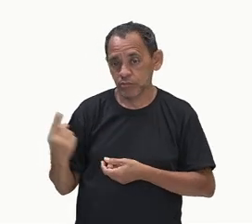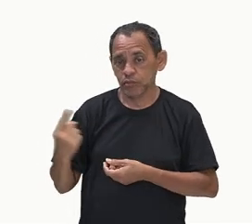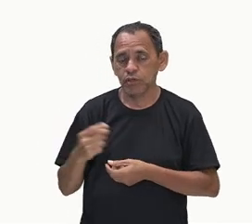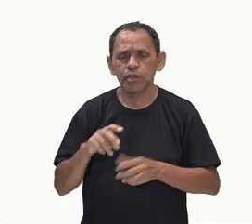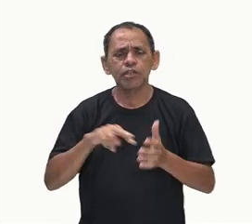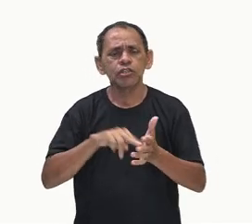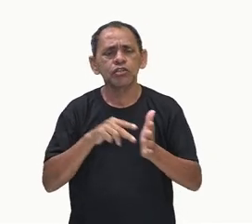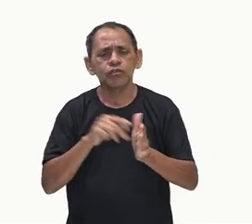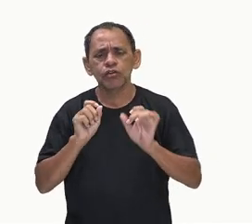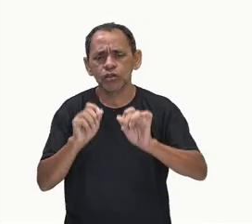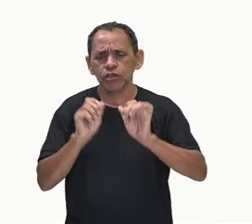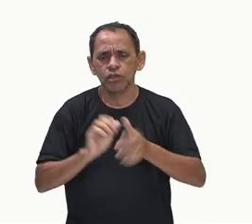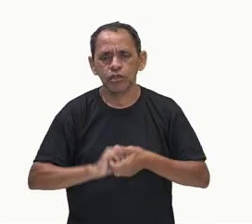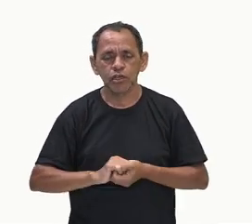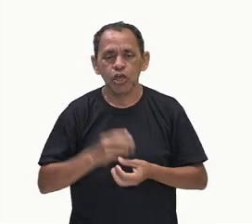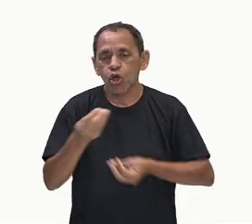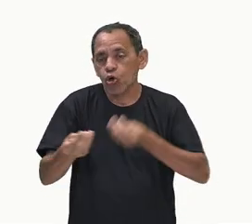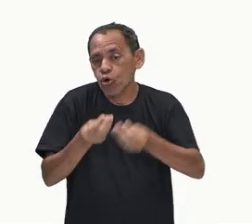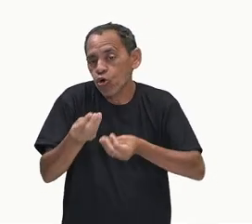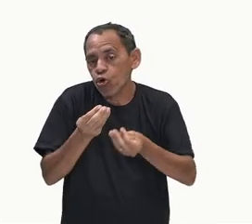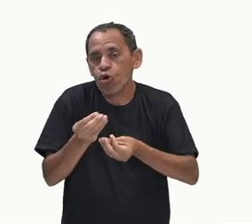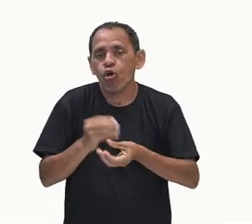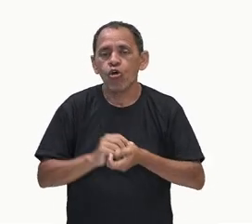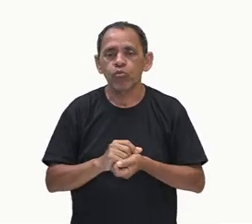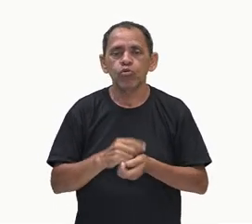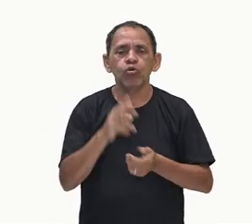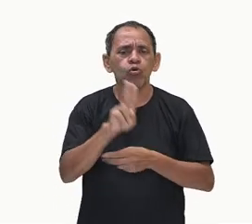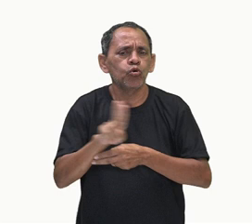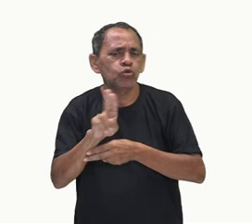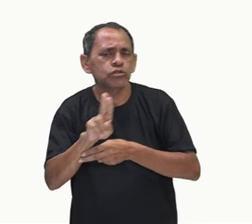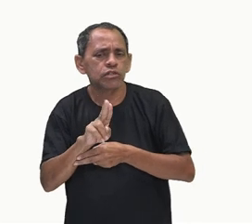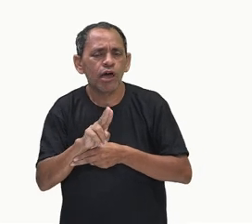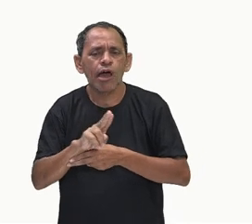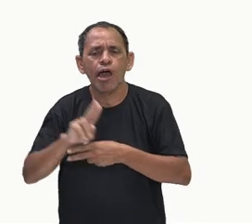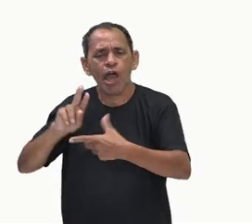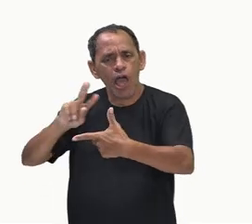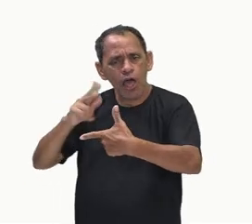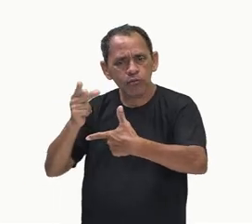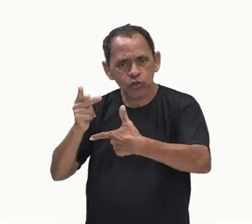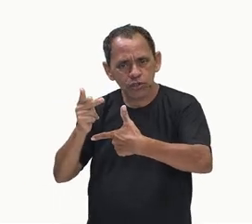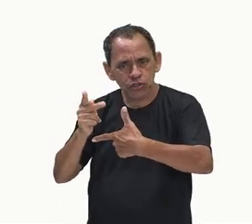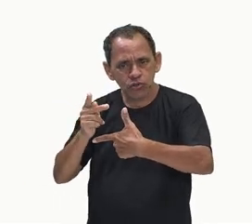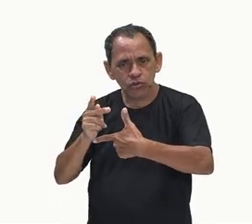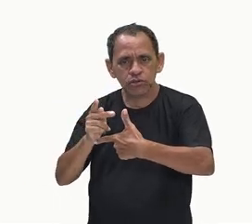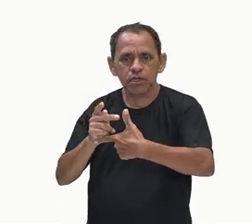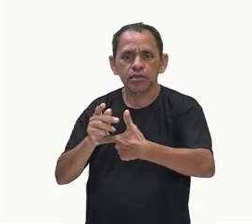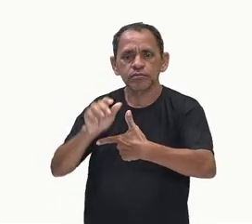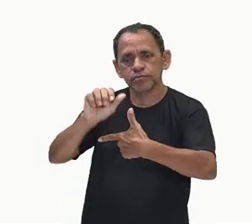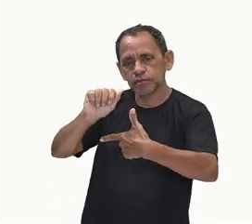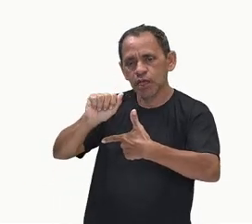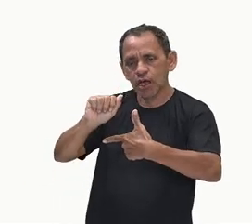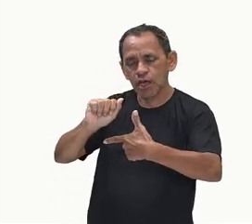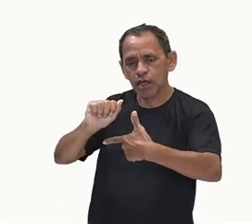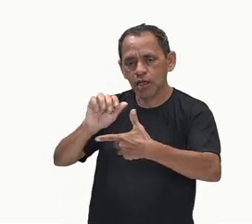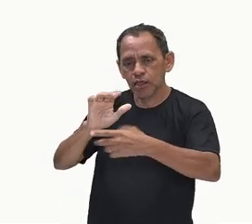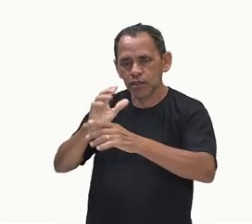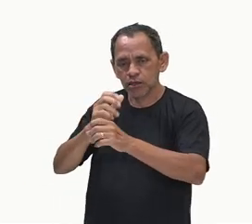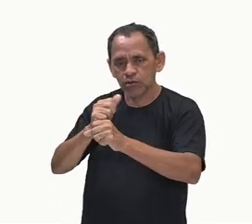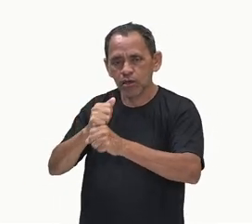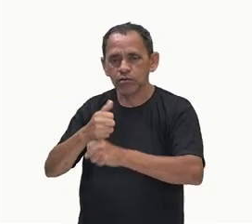significa que a medida dessa hipotenusa aqui a medida de a é de